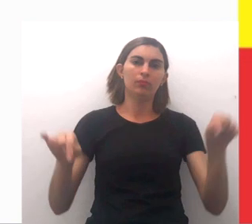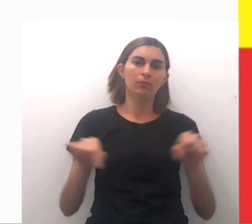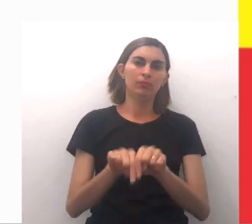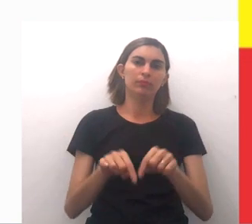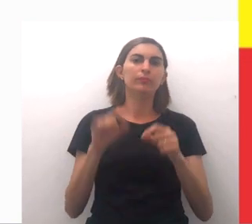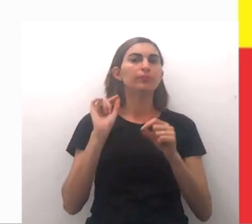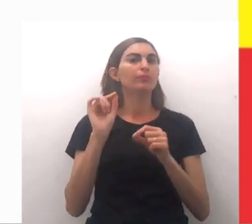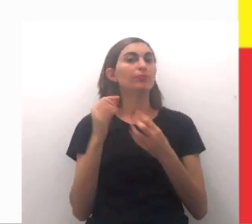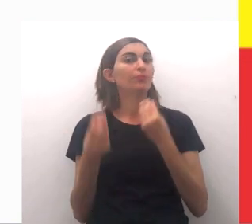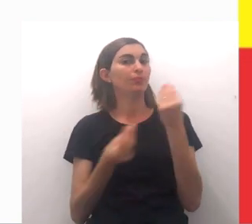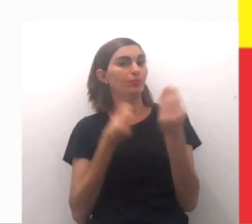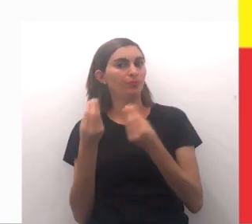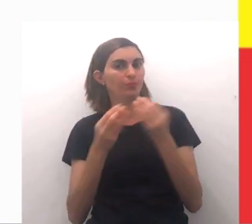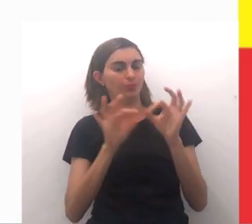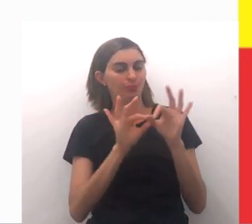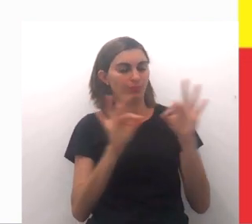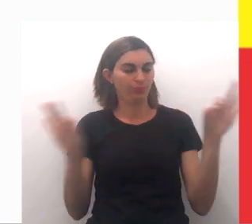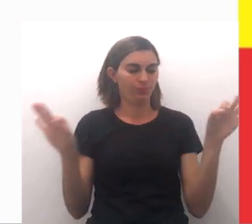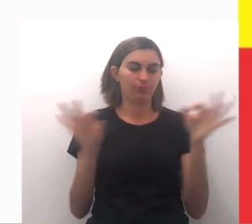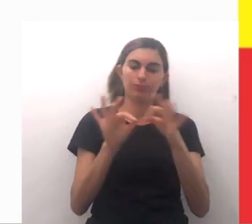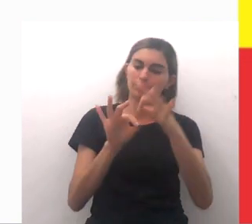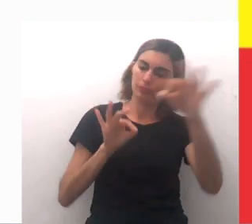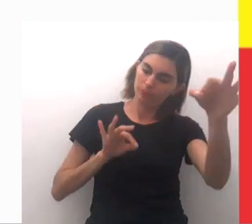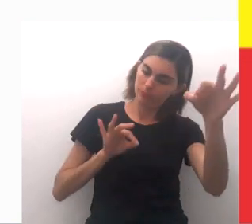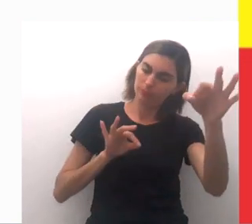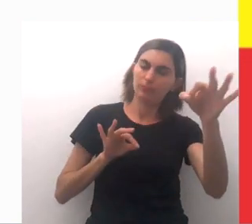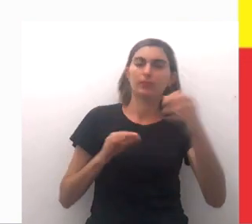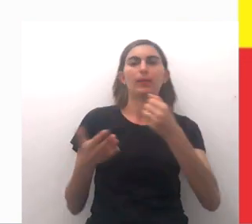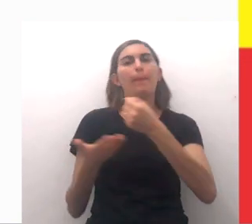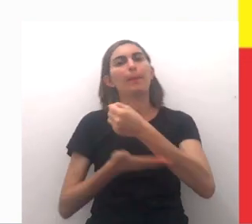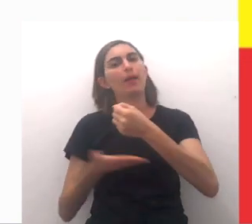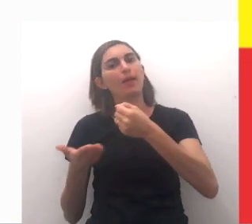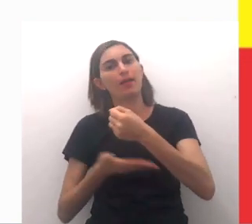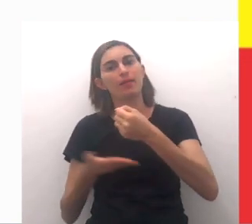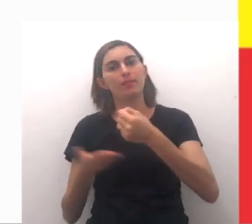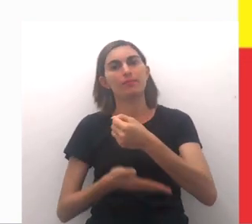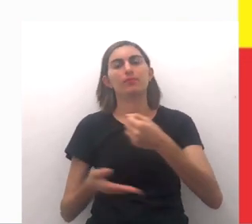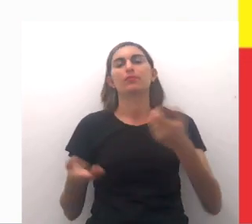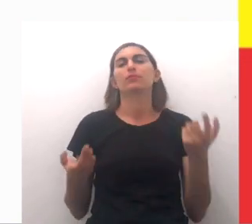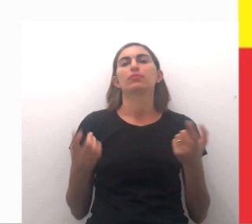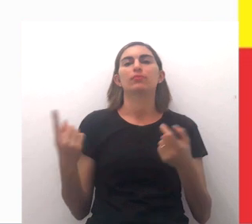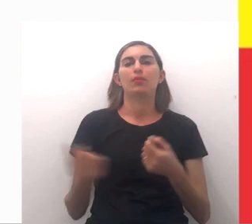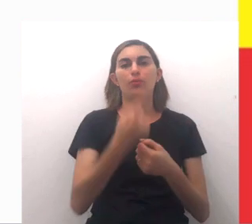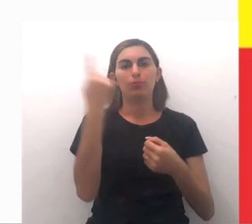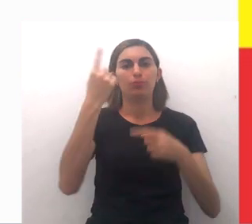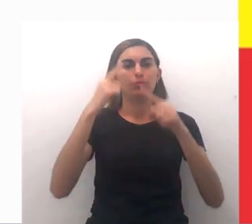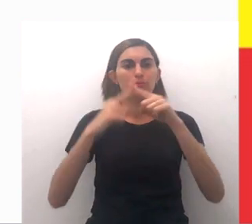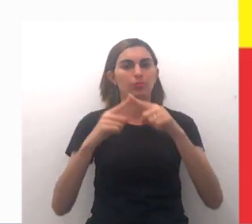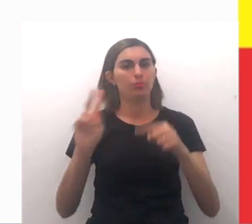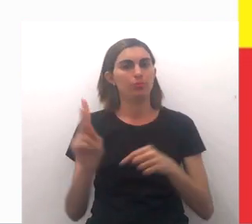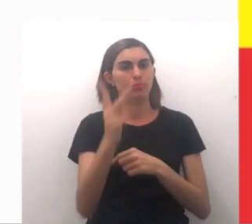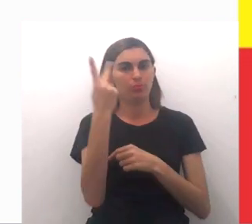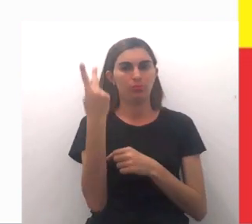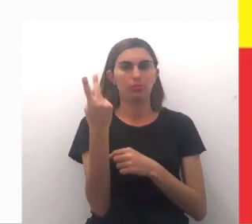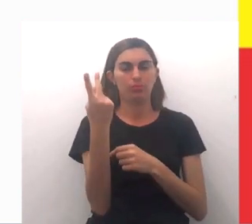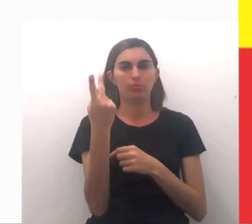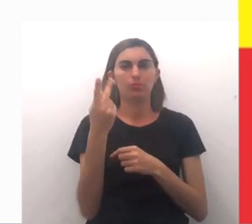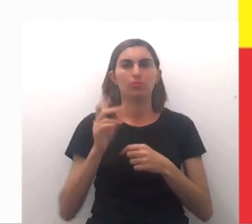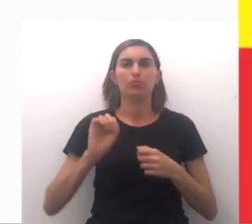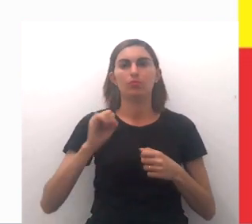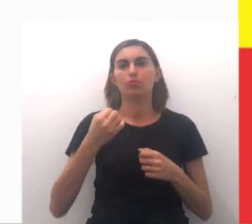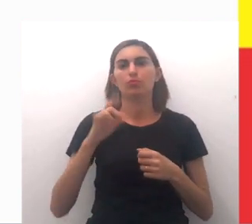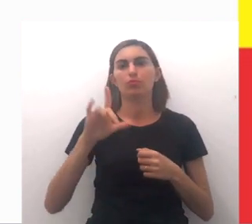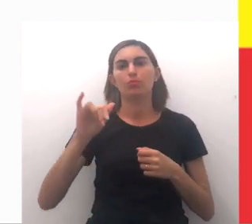fica comprimento vezes largura da base vezes a altura do sólido. Então,